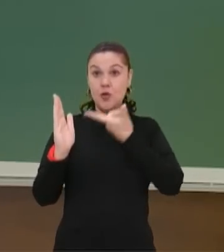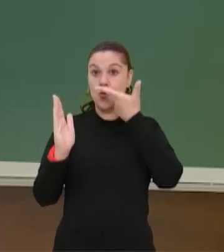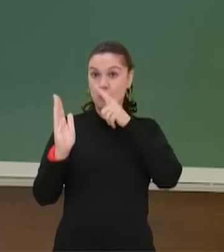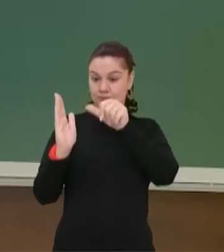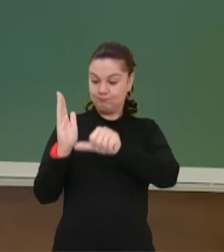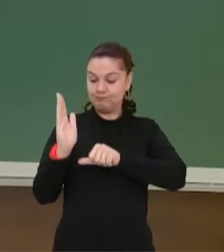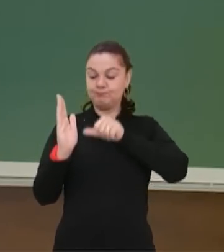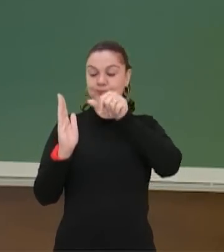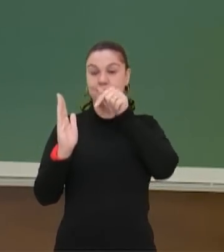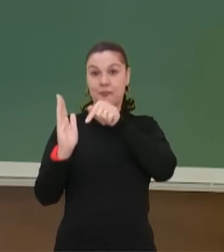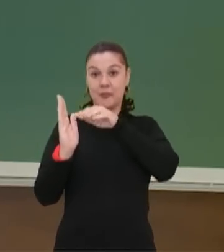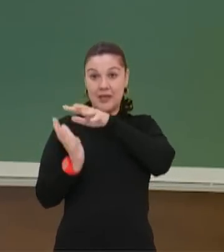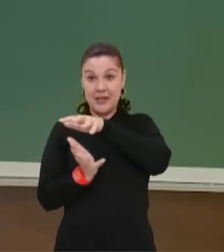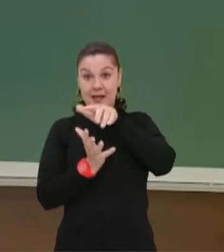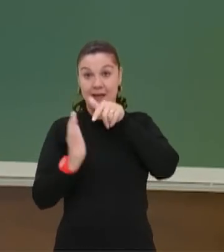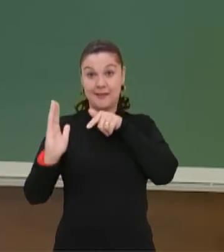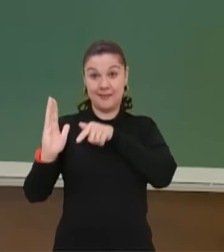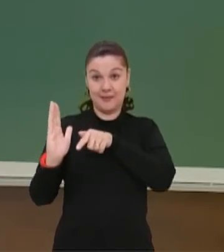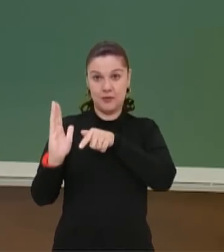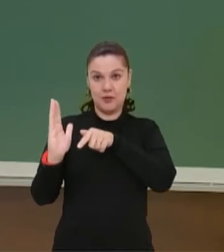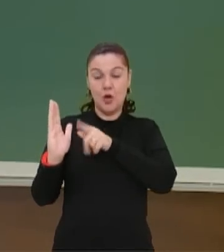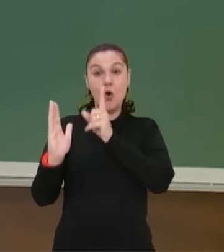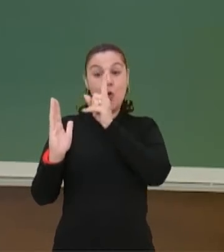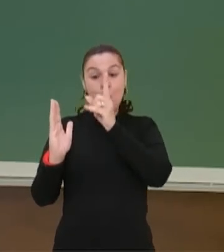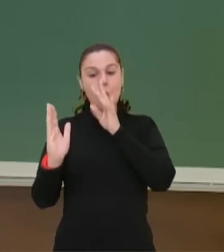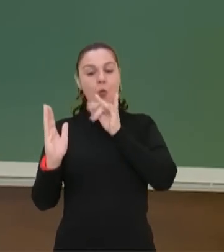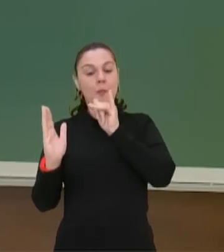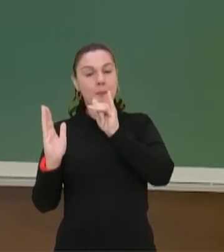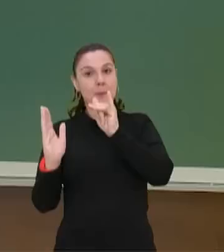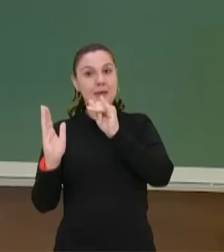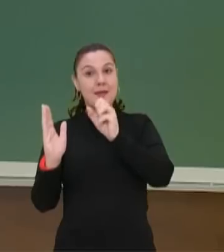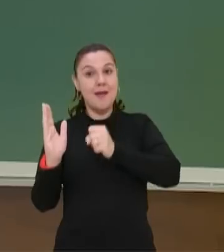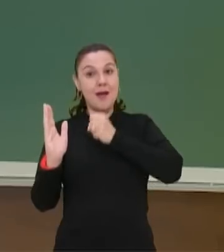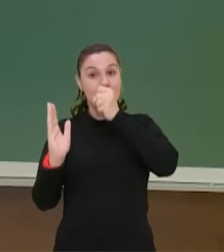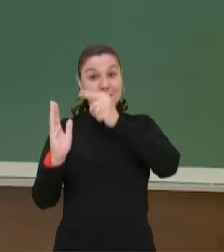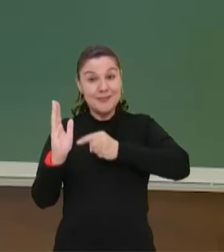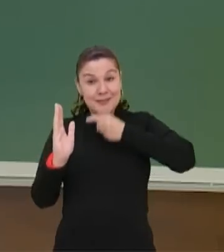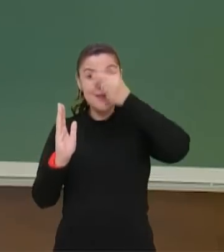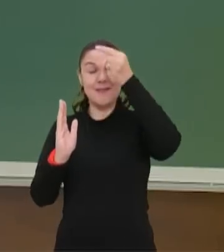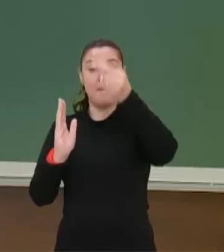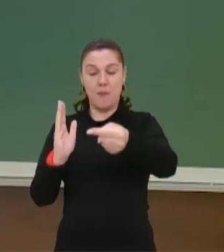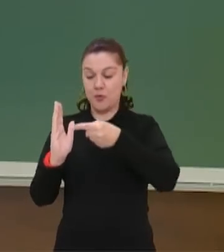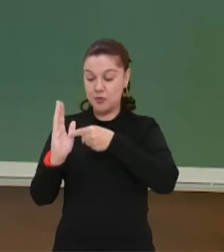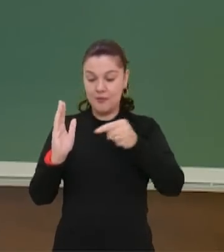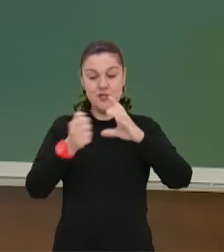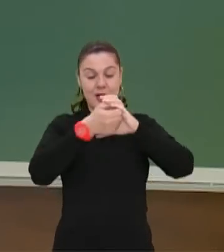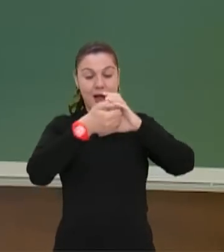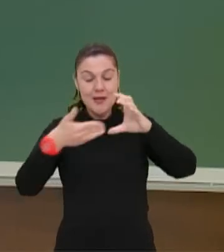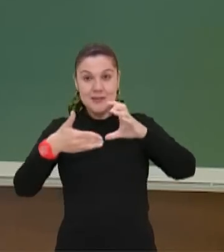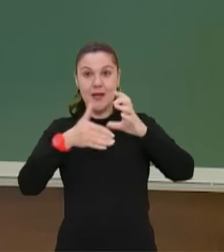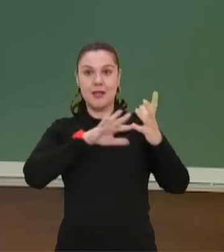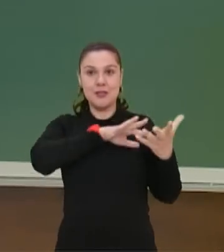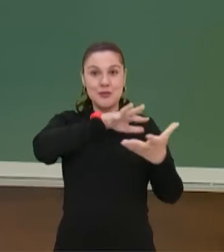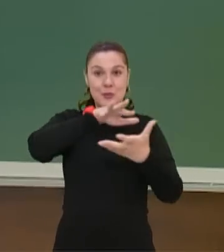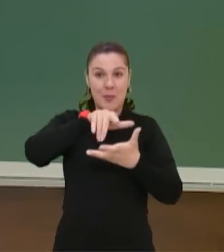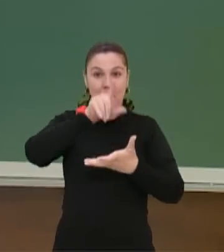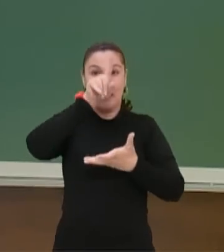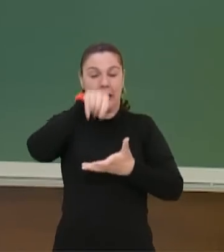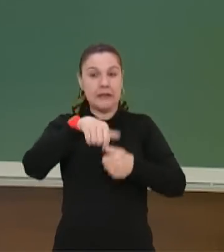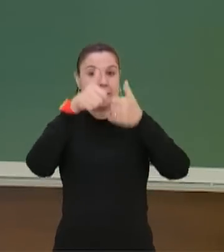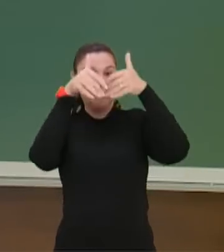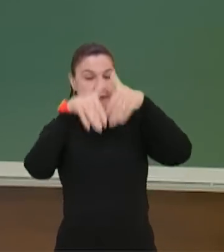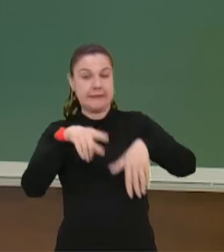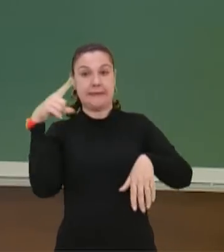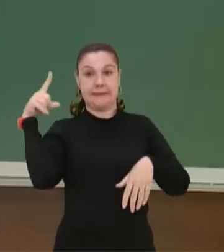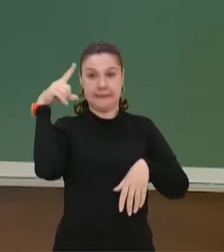se manifestar na Terra primitiva 1 bilhão de anos depois. Vocês vejam como as características do nosso planeta eram realmente